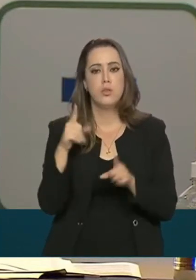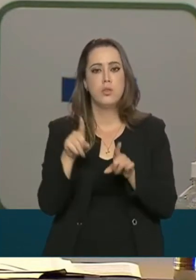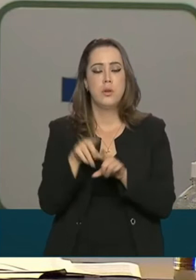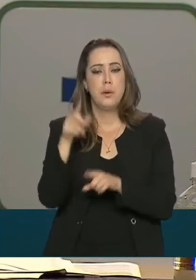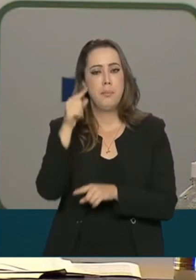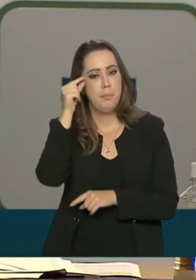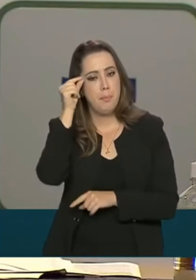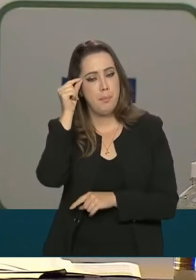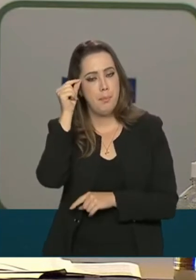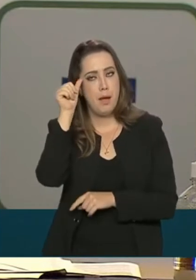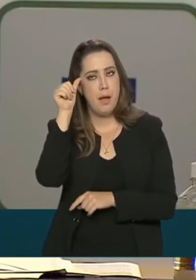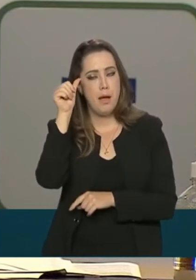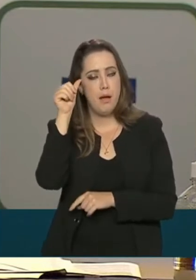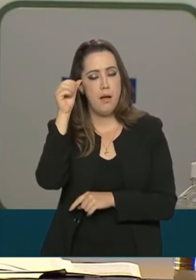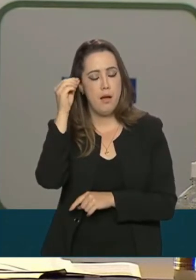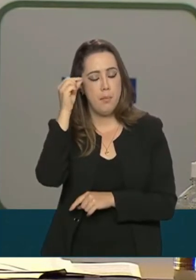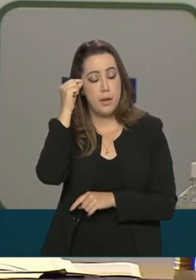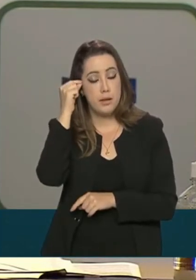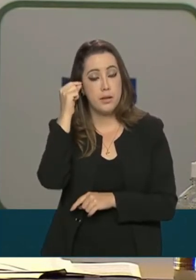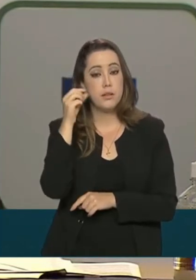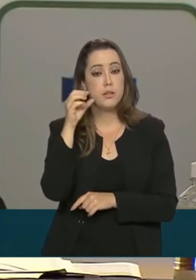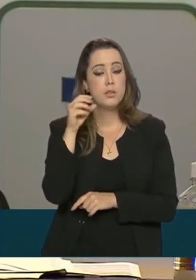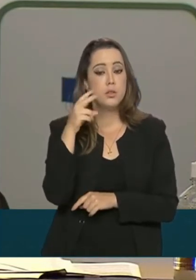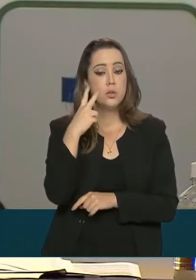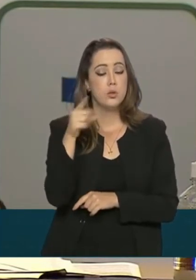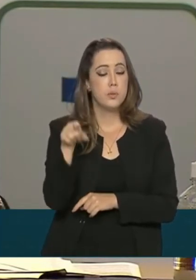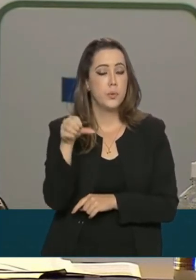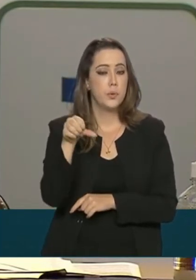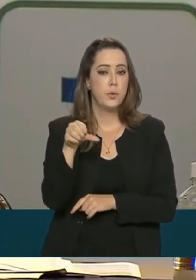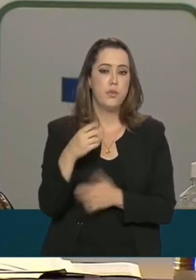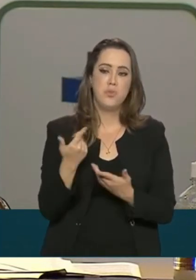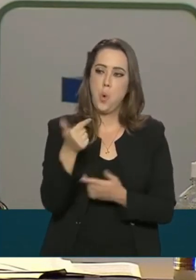0,9%, indígenas 0,3%, ignorados, né,